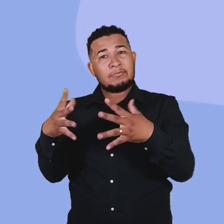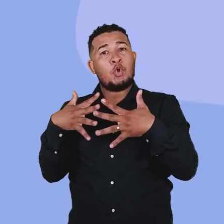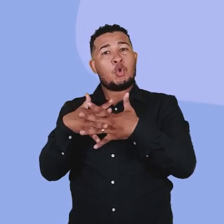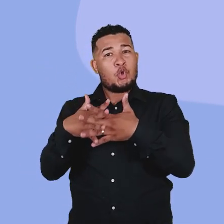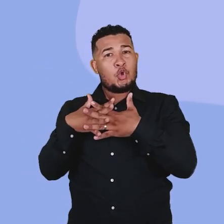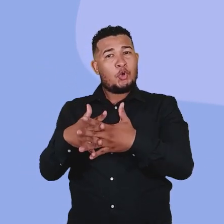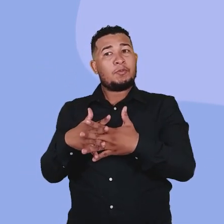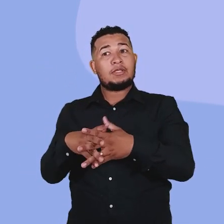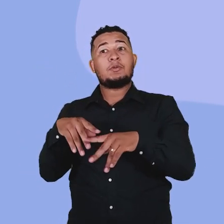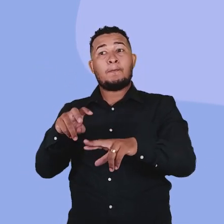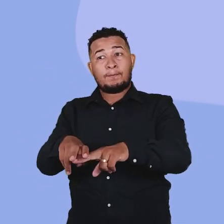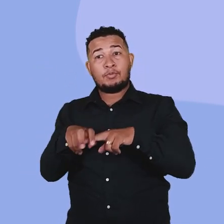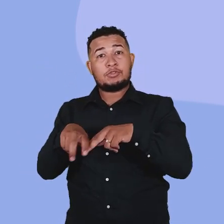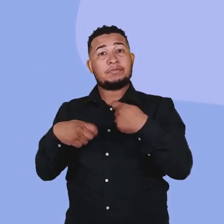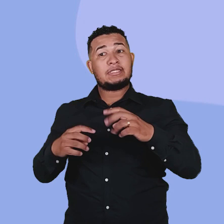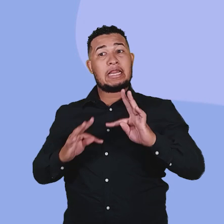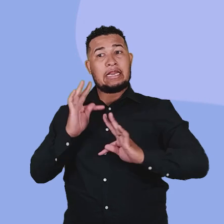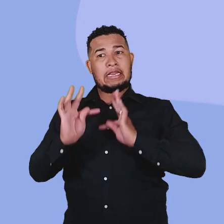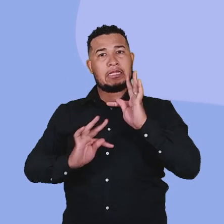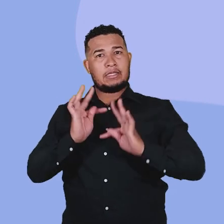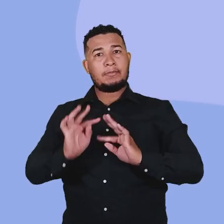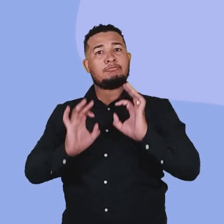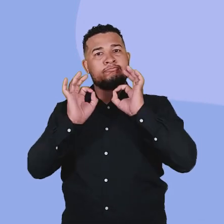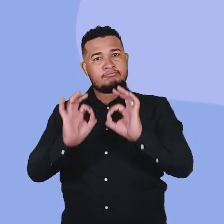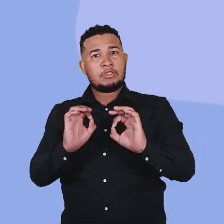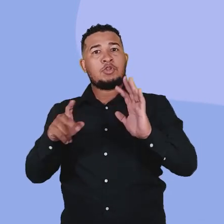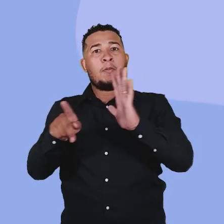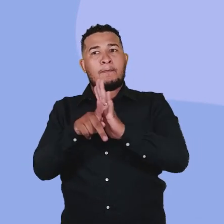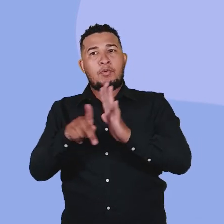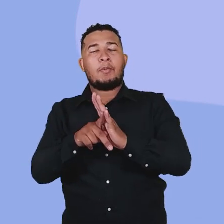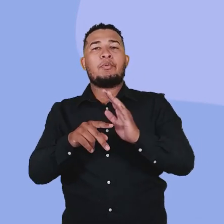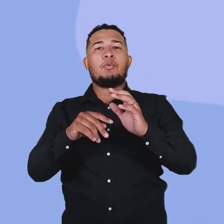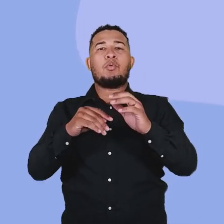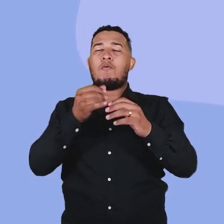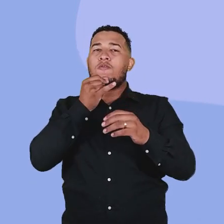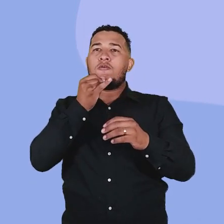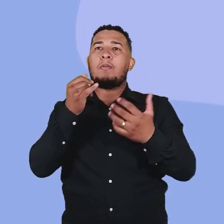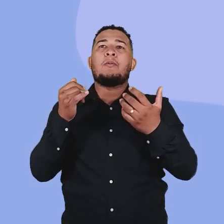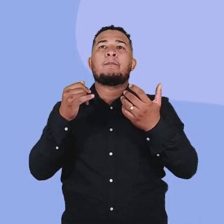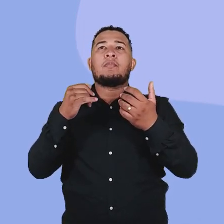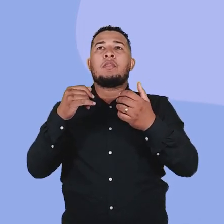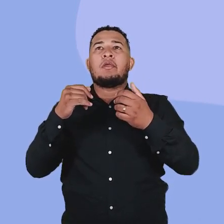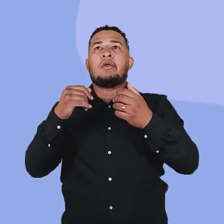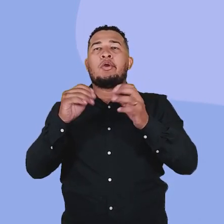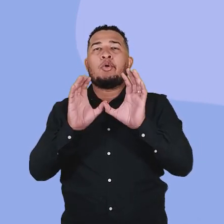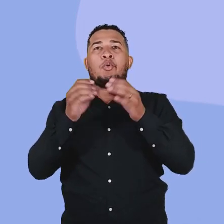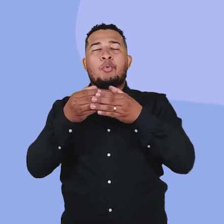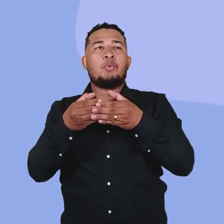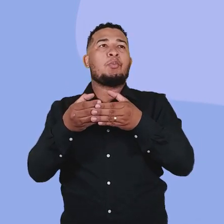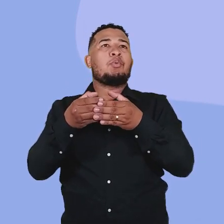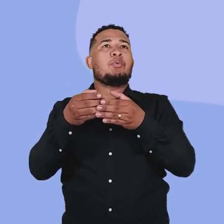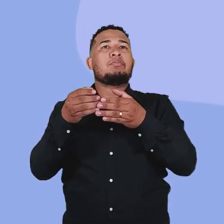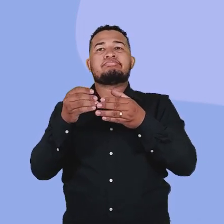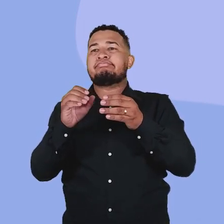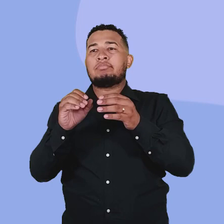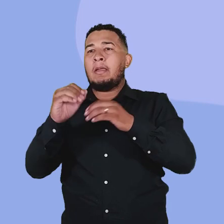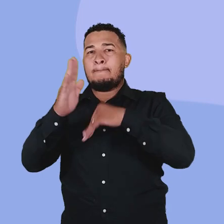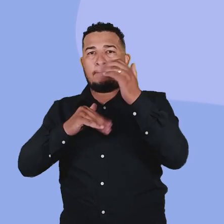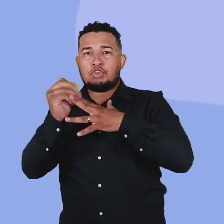delicados e complexos, exigem tratamento realizado por equipe multiprofissional, psicólogos, nutricionistas,